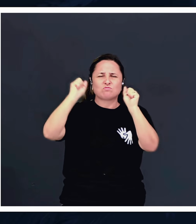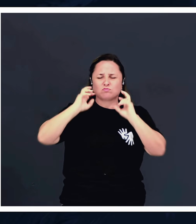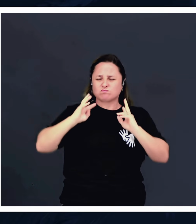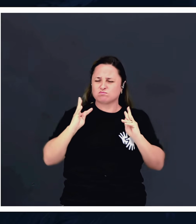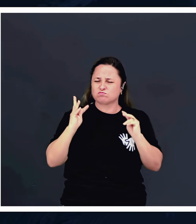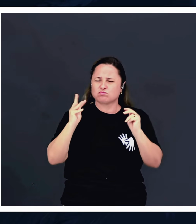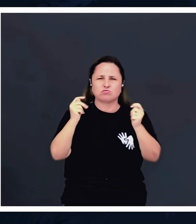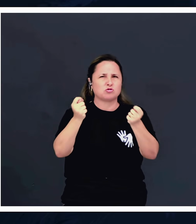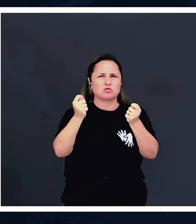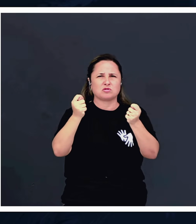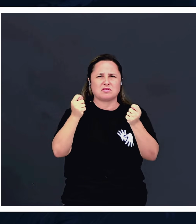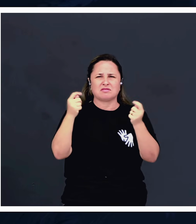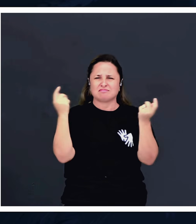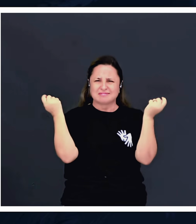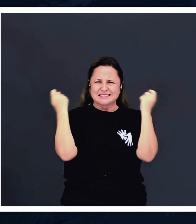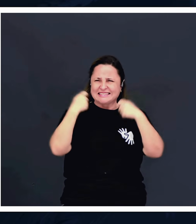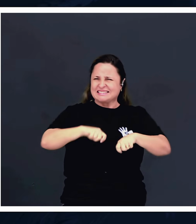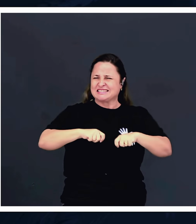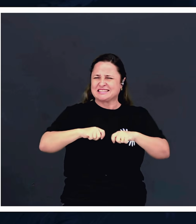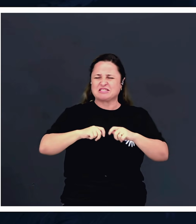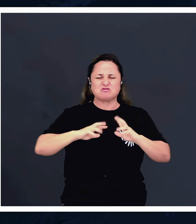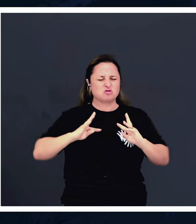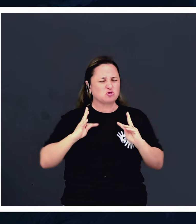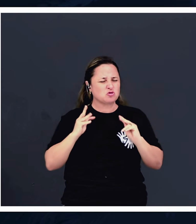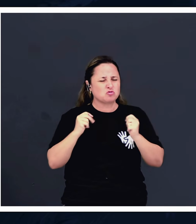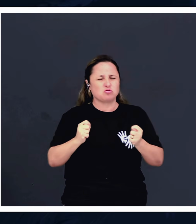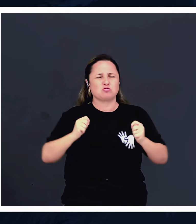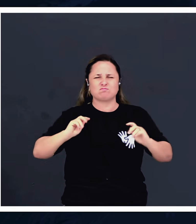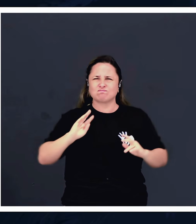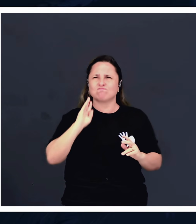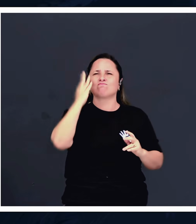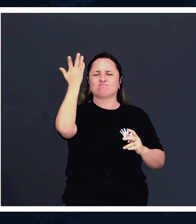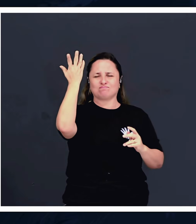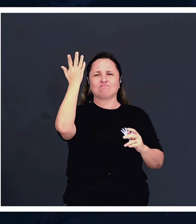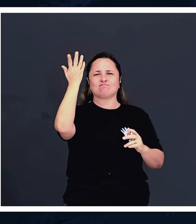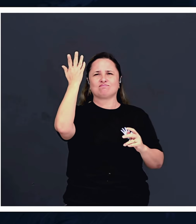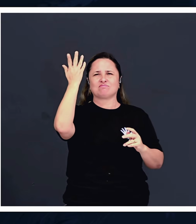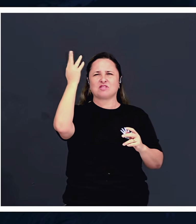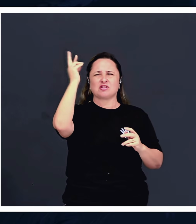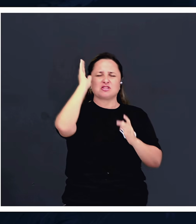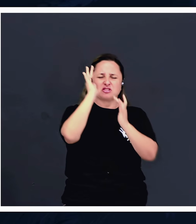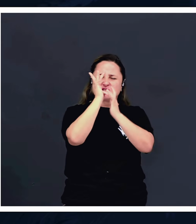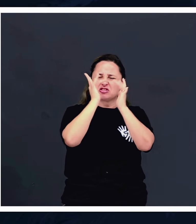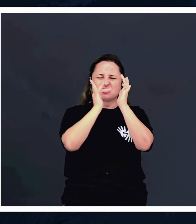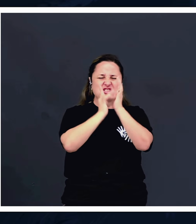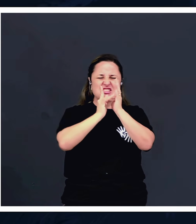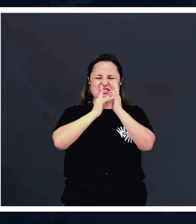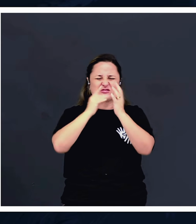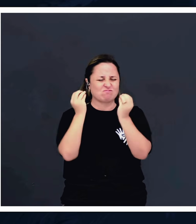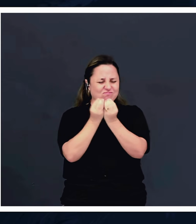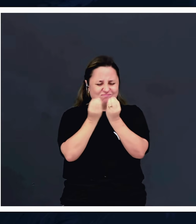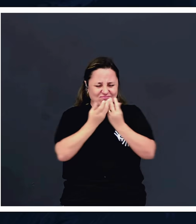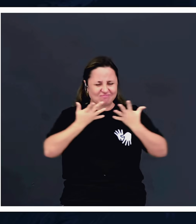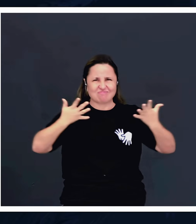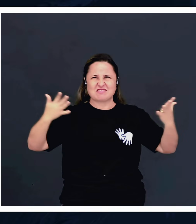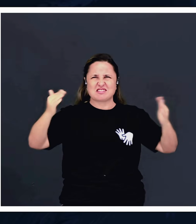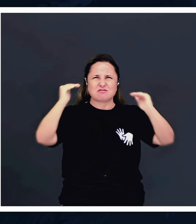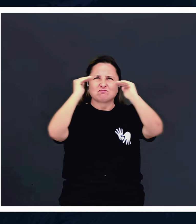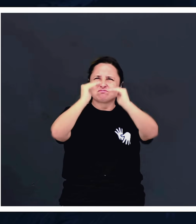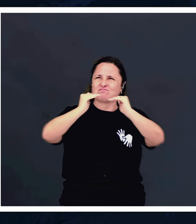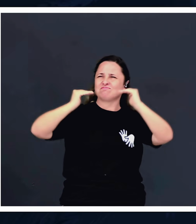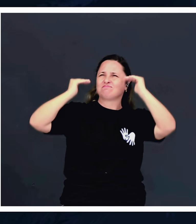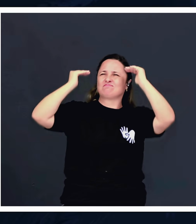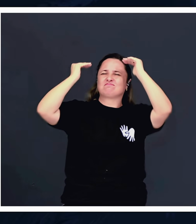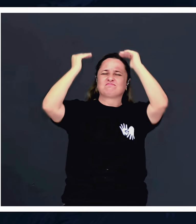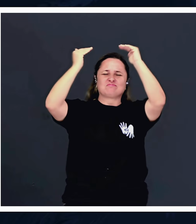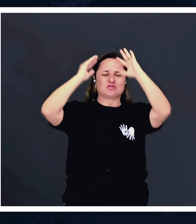coisas e não há impossível para ti. Não existe impossível para o Senhor Jesus, porque Ele é soberano sobre todas as